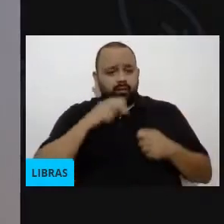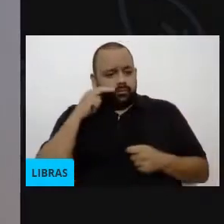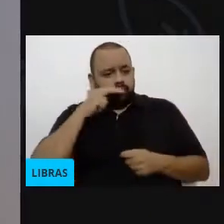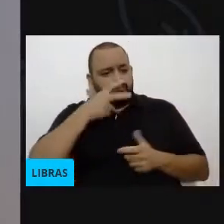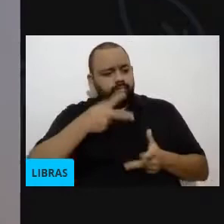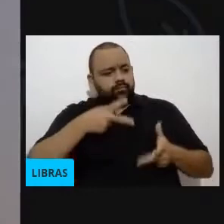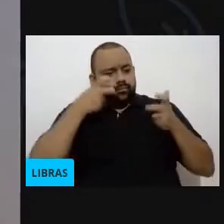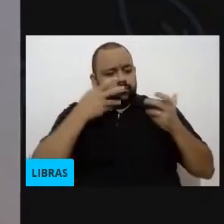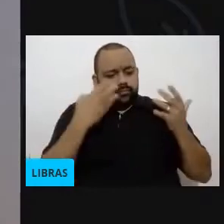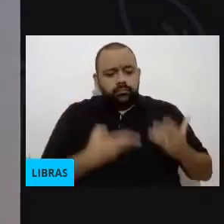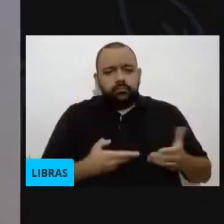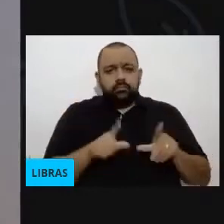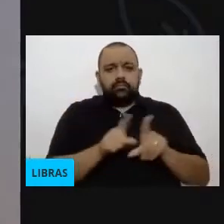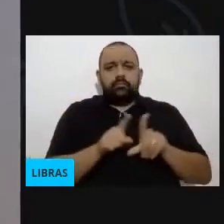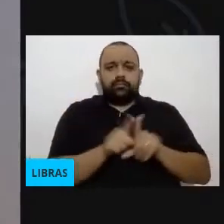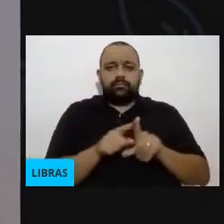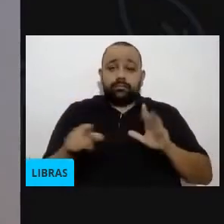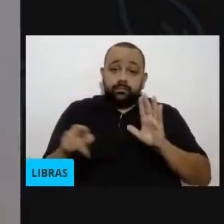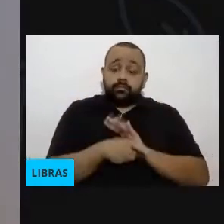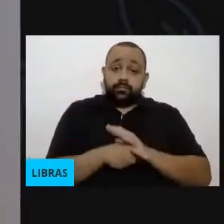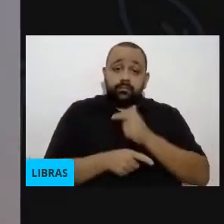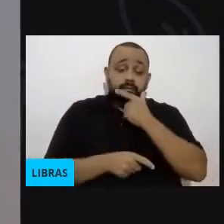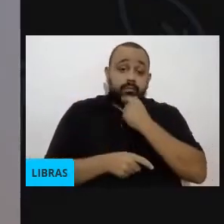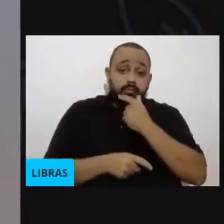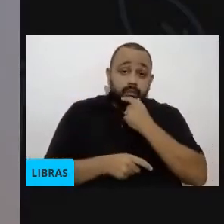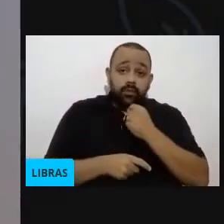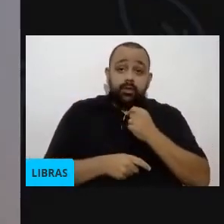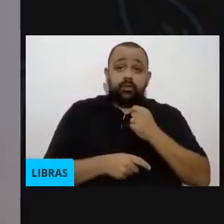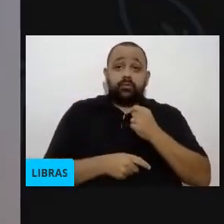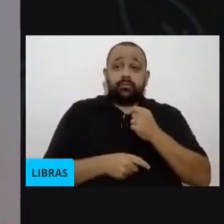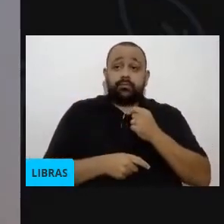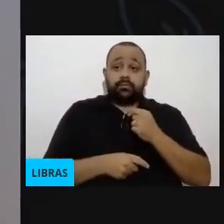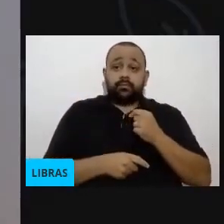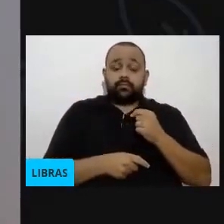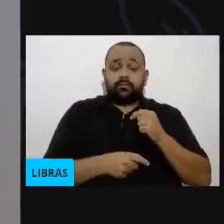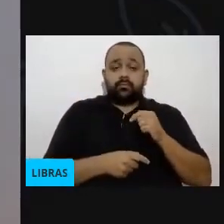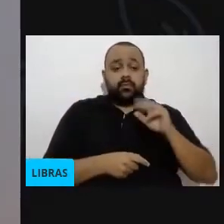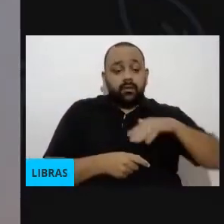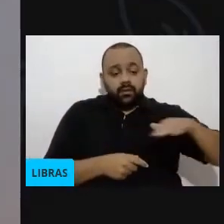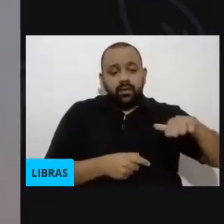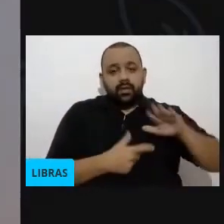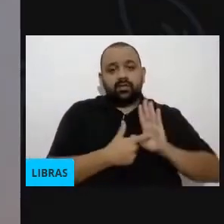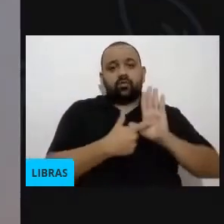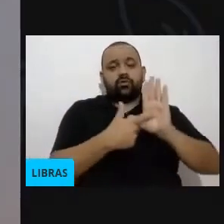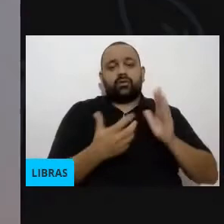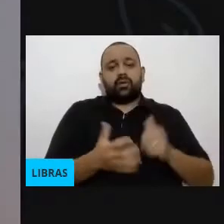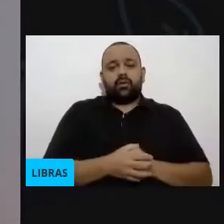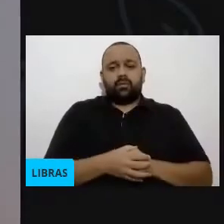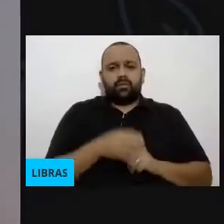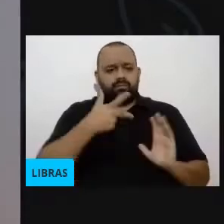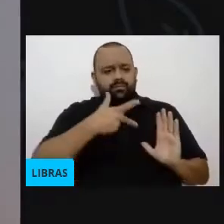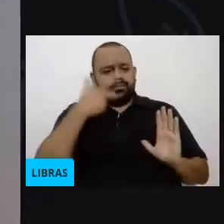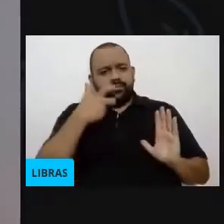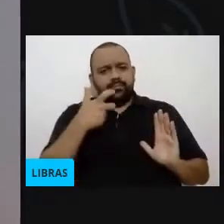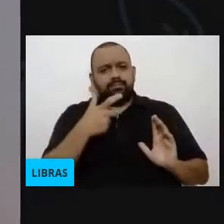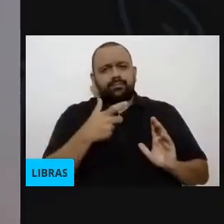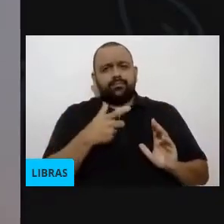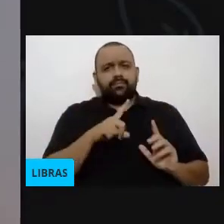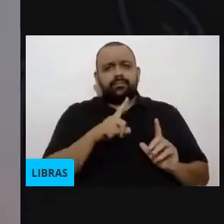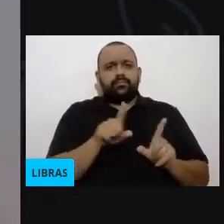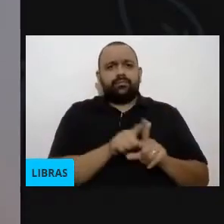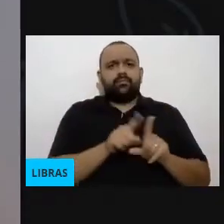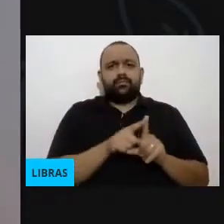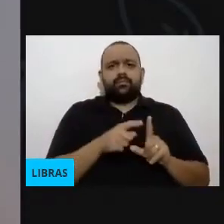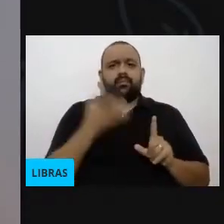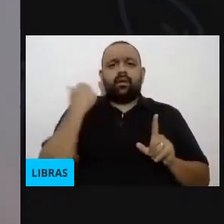né, aquilo que o menino, a criança realmente apresentava E muitas vezes viram coisas que não eram